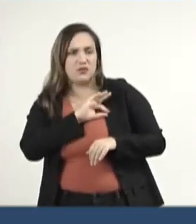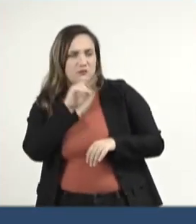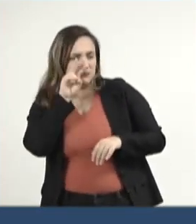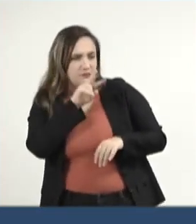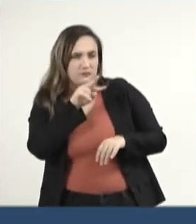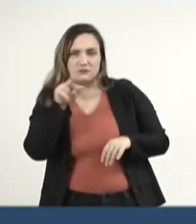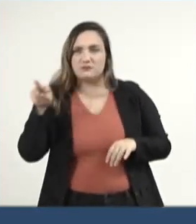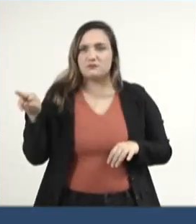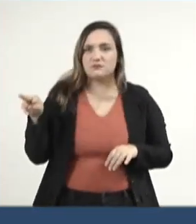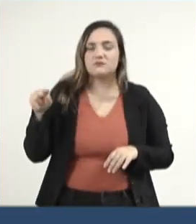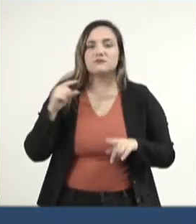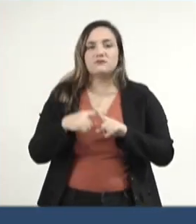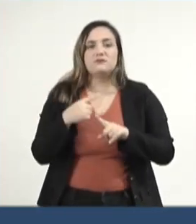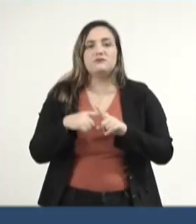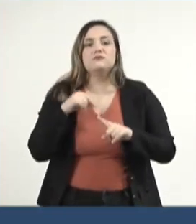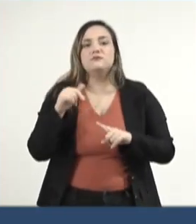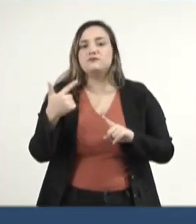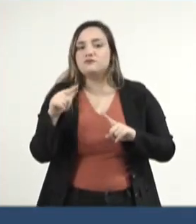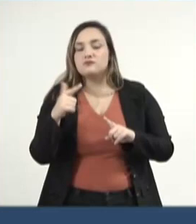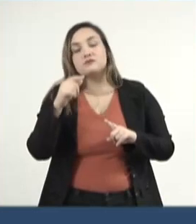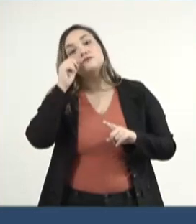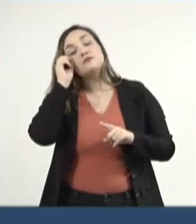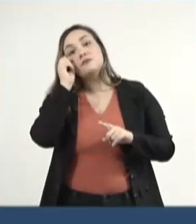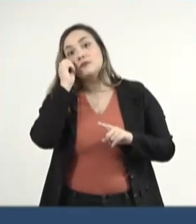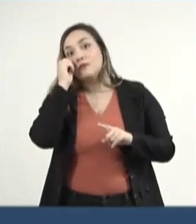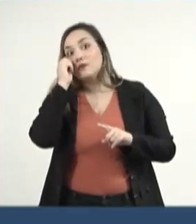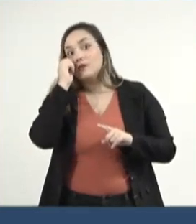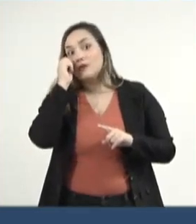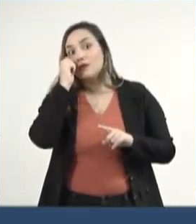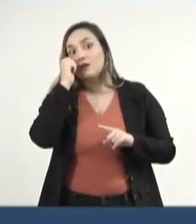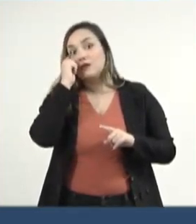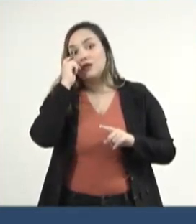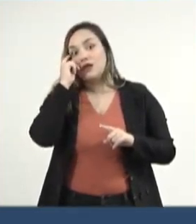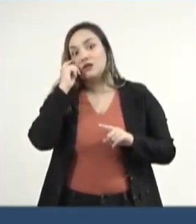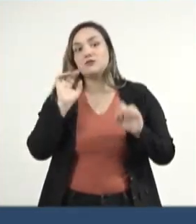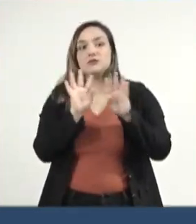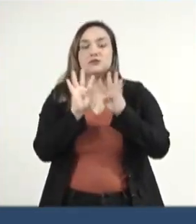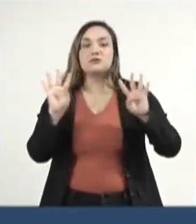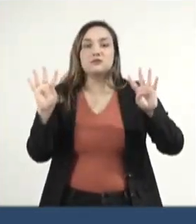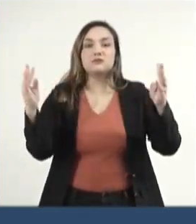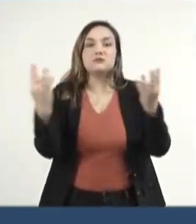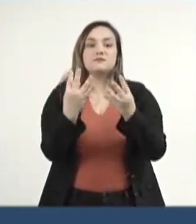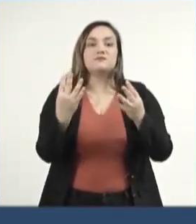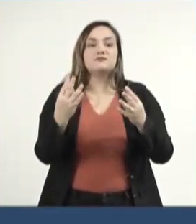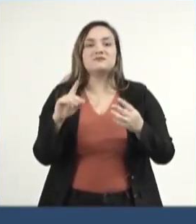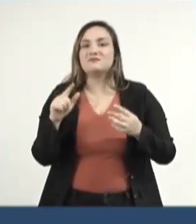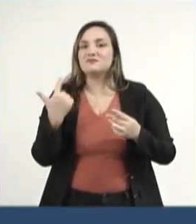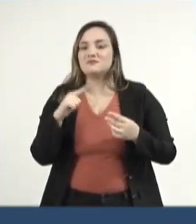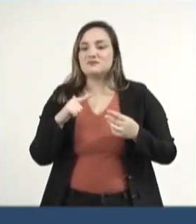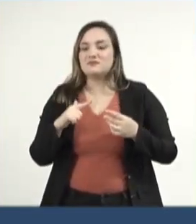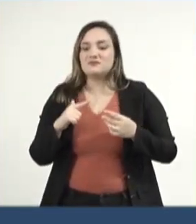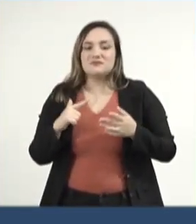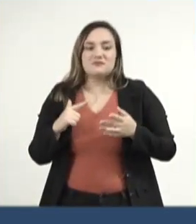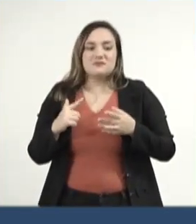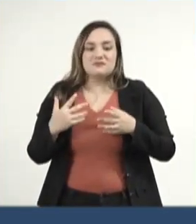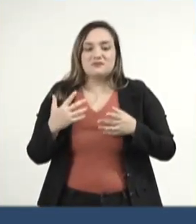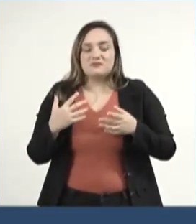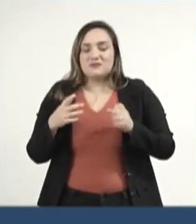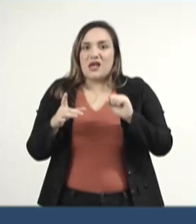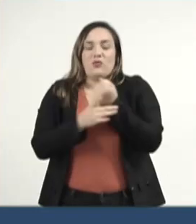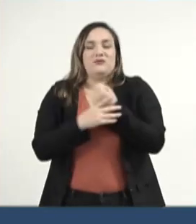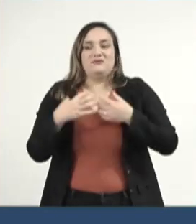patrimonial ou agente de segurança de empresas terceirizadas no portão de entrada gera insegurança para a comunidade